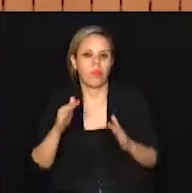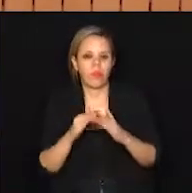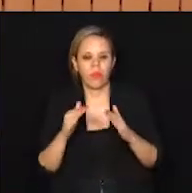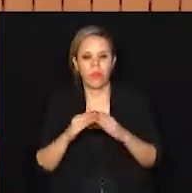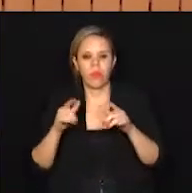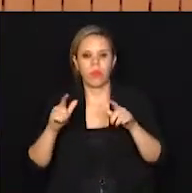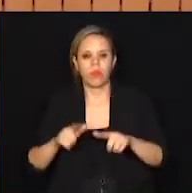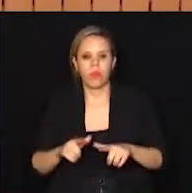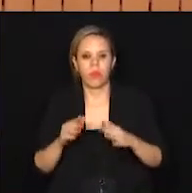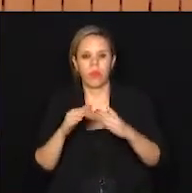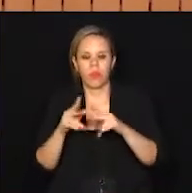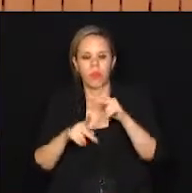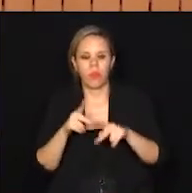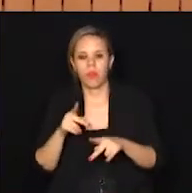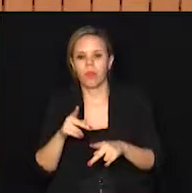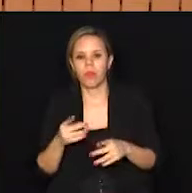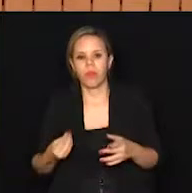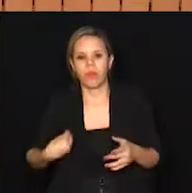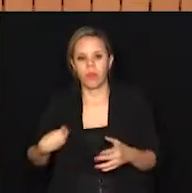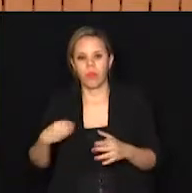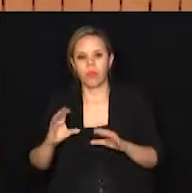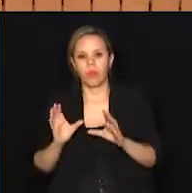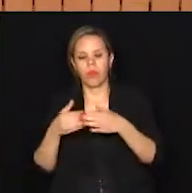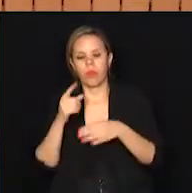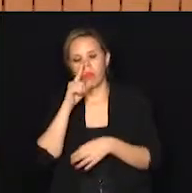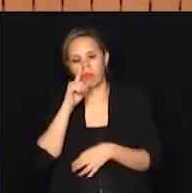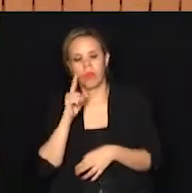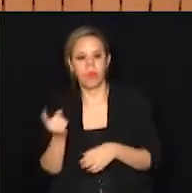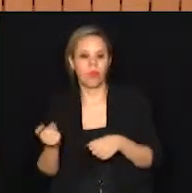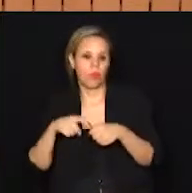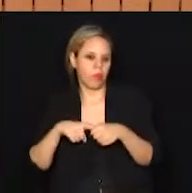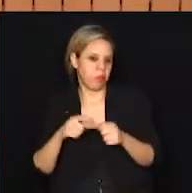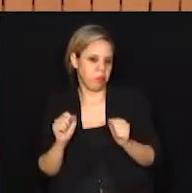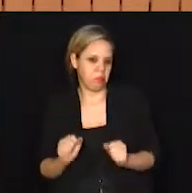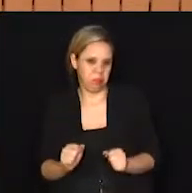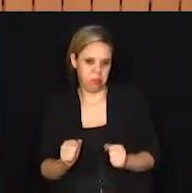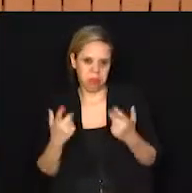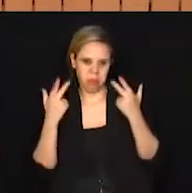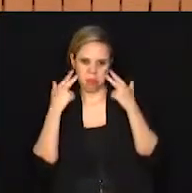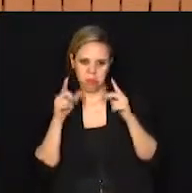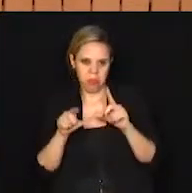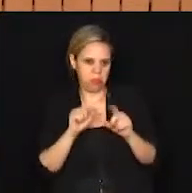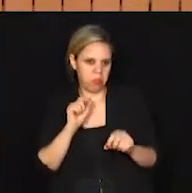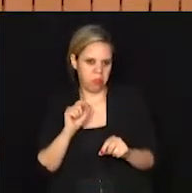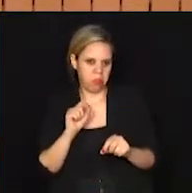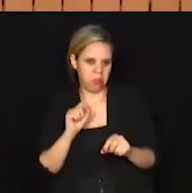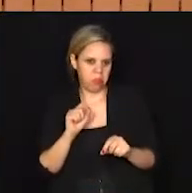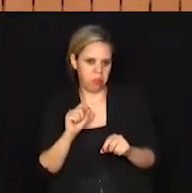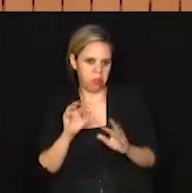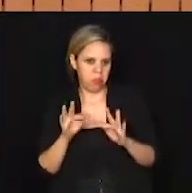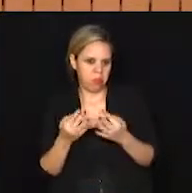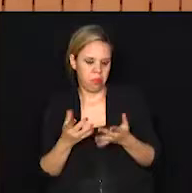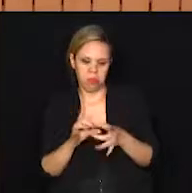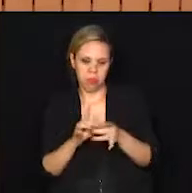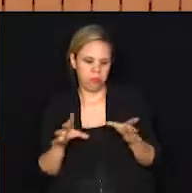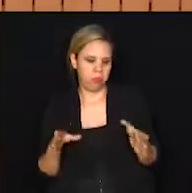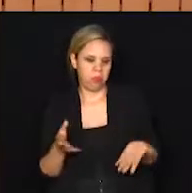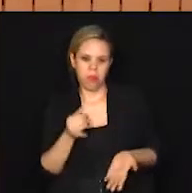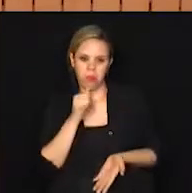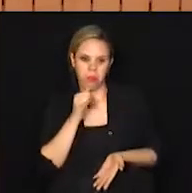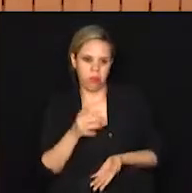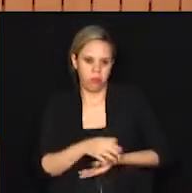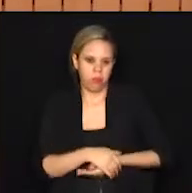com pessoas de grupo de risco? Esses alunos poderão votar por uma simples opção da sua respectiva família, por exemplo,